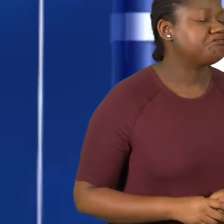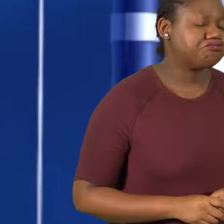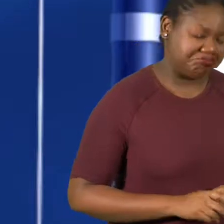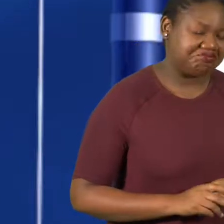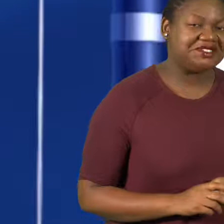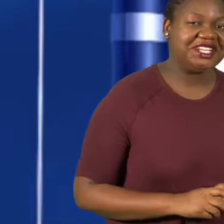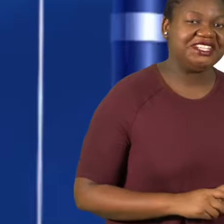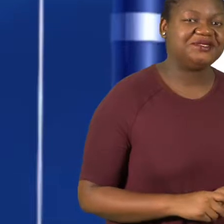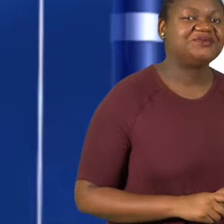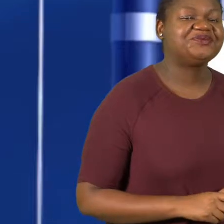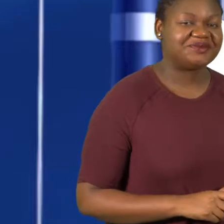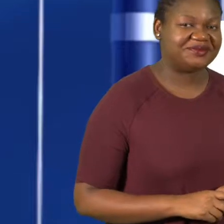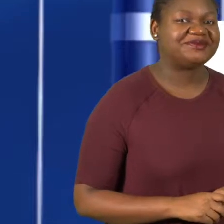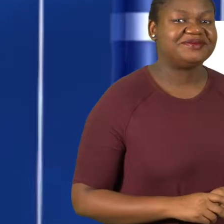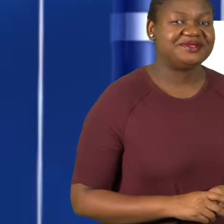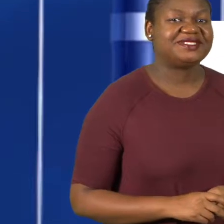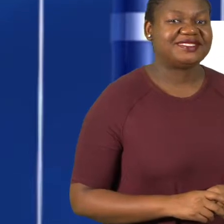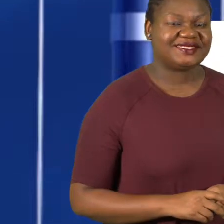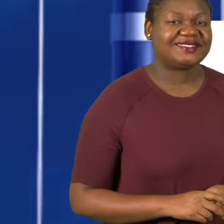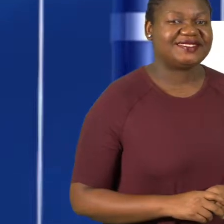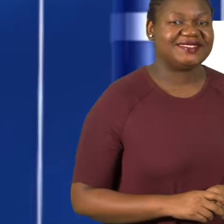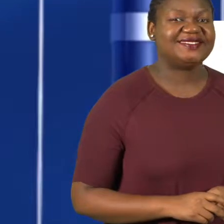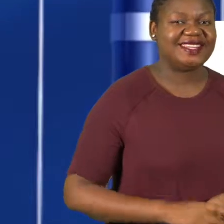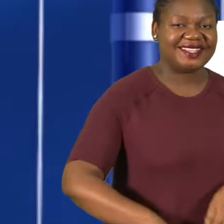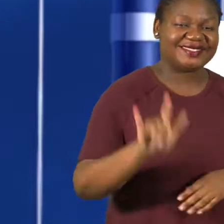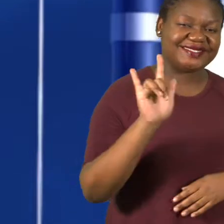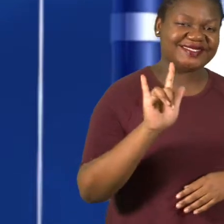das nossas contas do Facebook e Youtube.